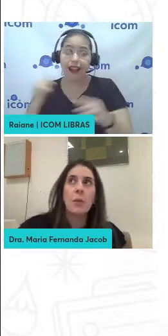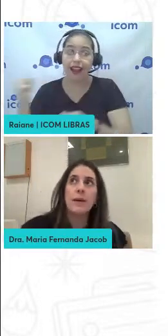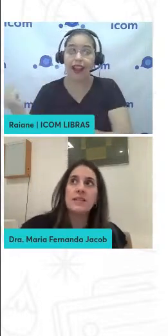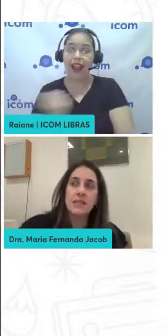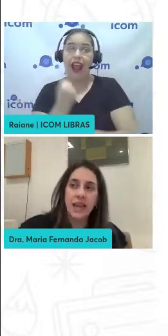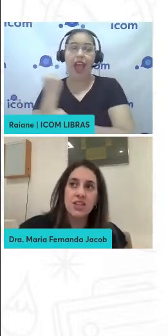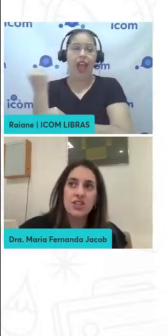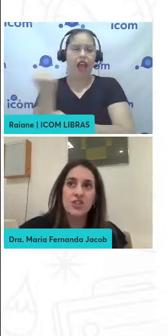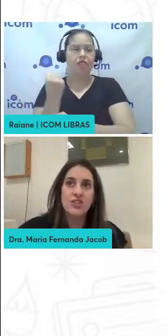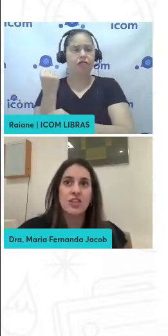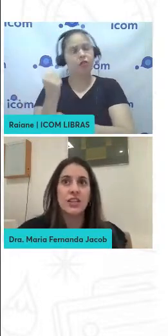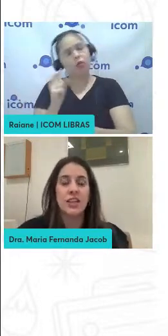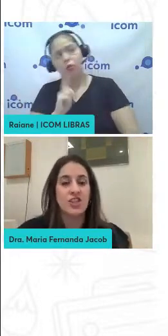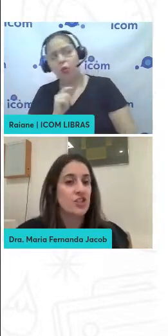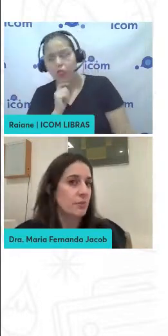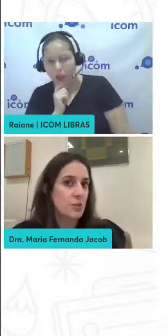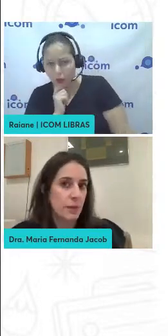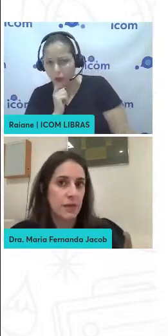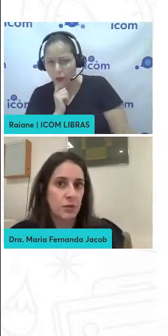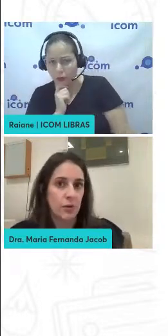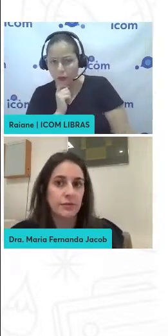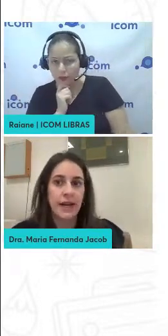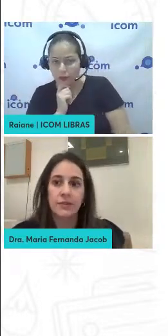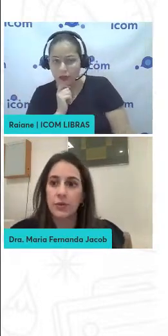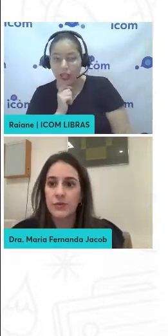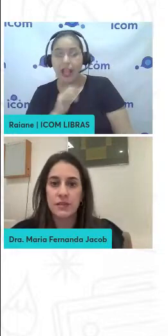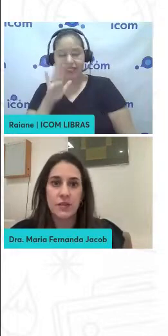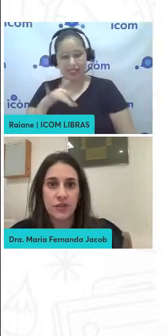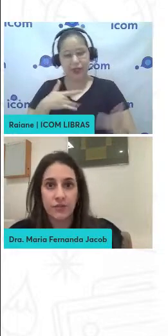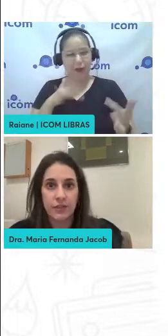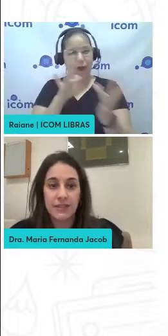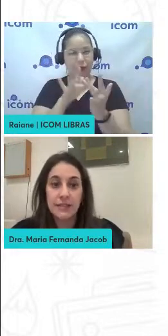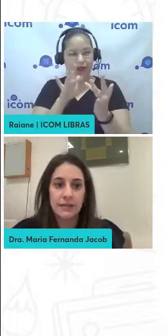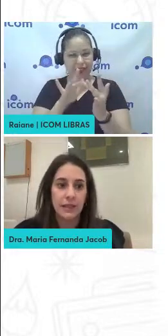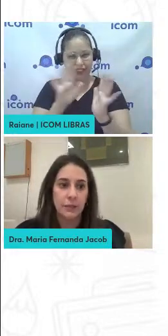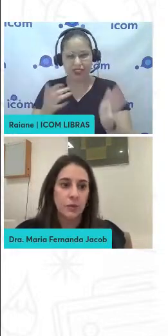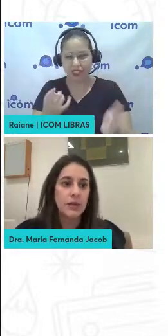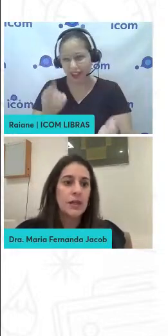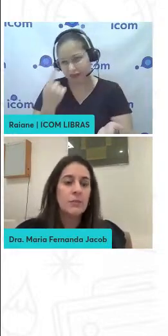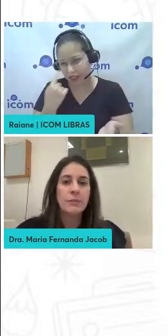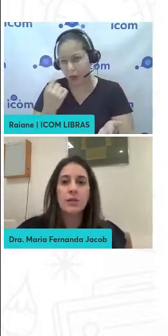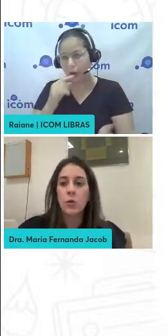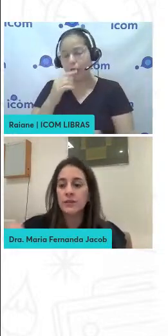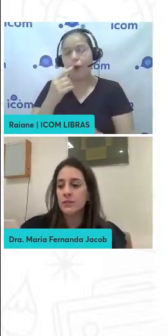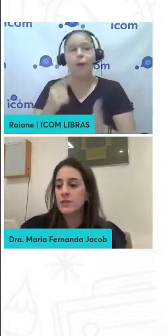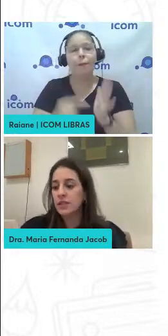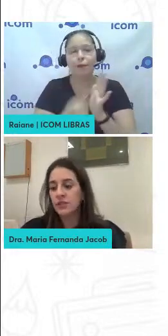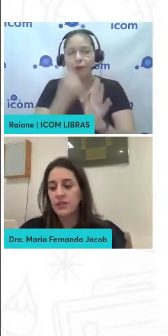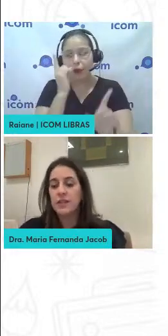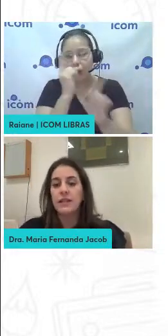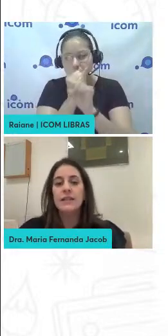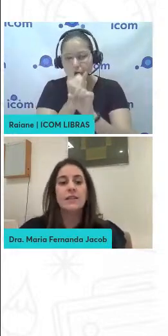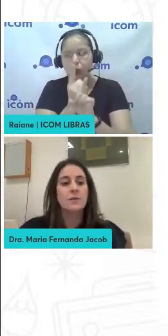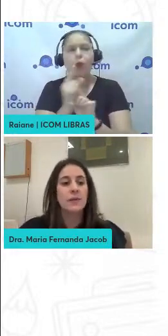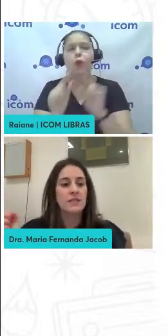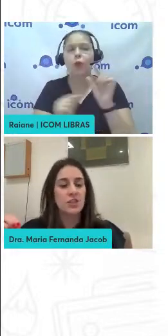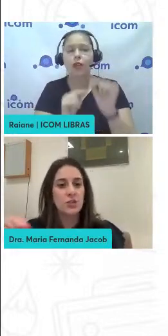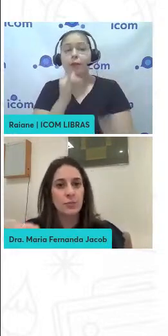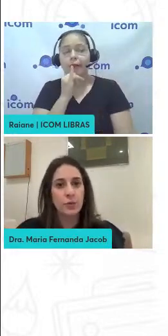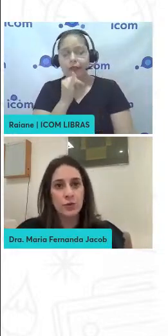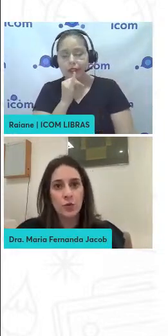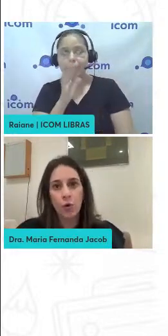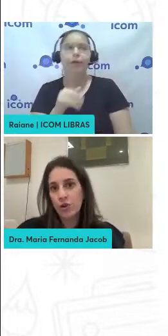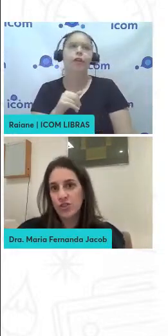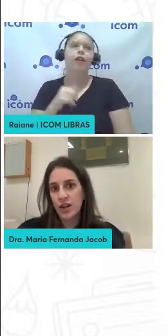gente recebe um paciente que a gente chama de primeiro contato? Eu não sei se vocês já ouviram esse termo. Primeiro contato significa que esse